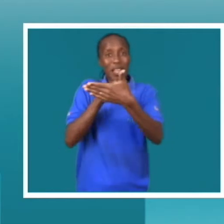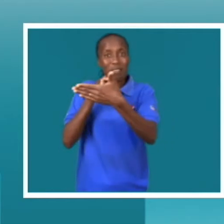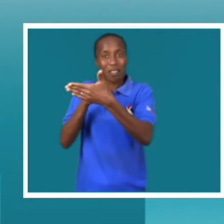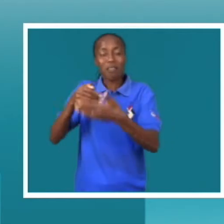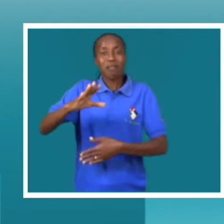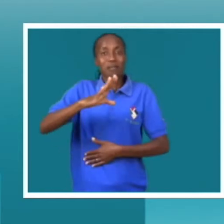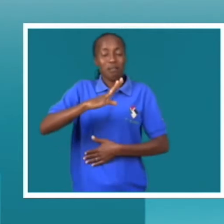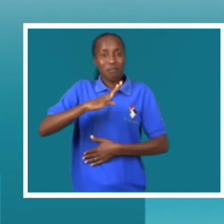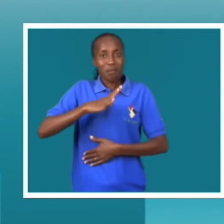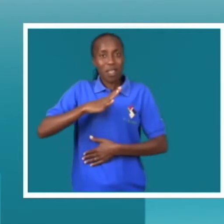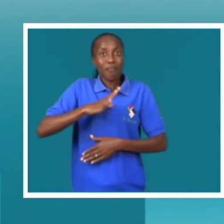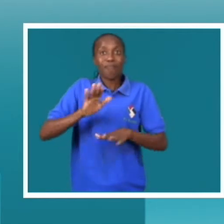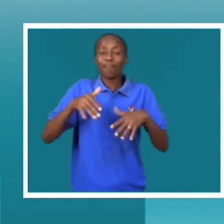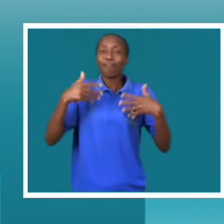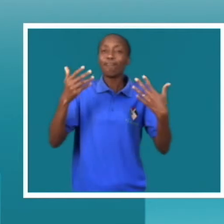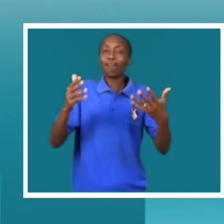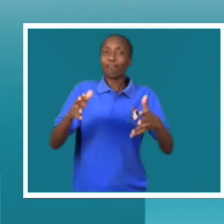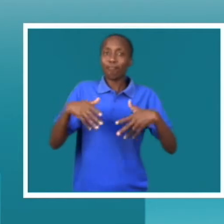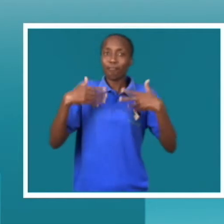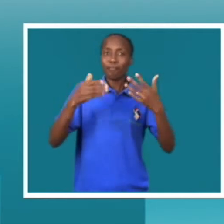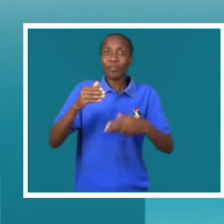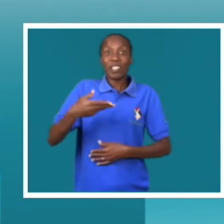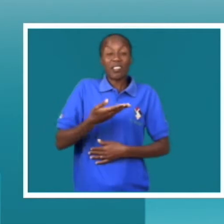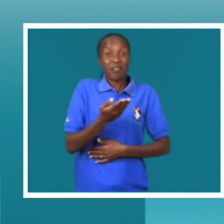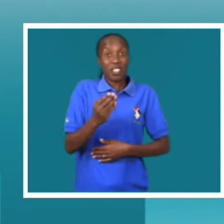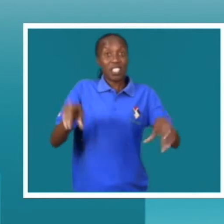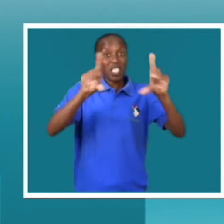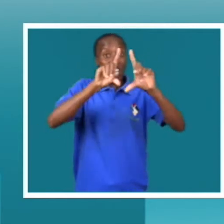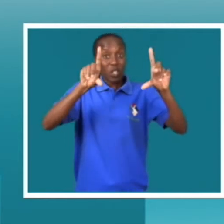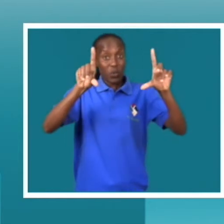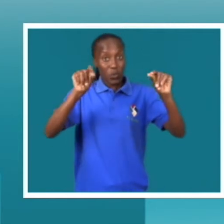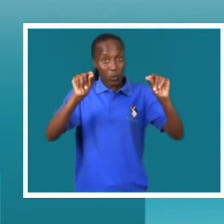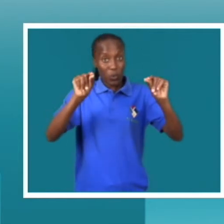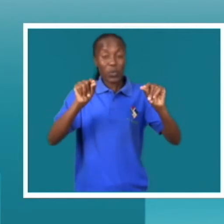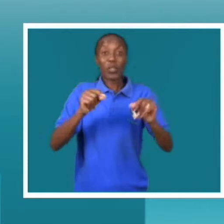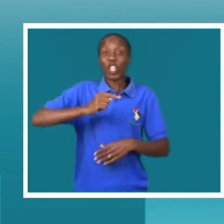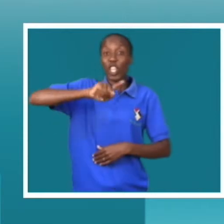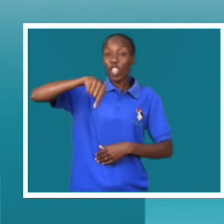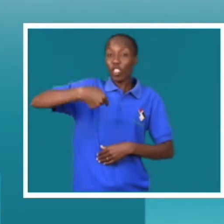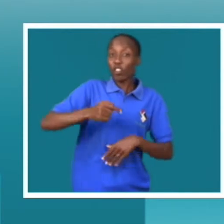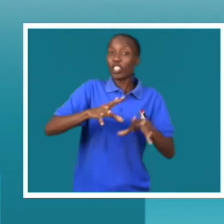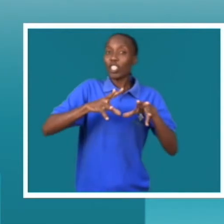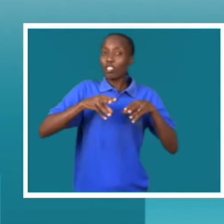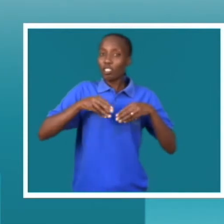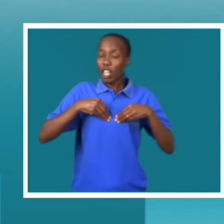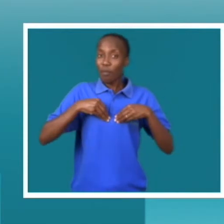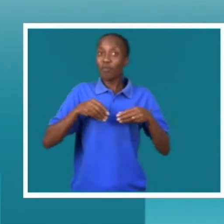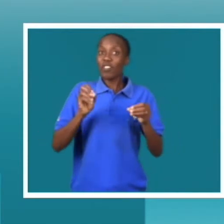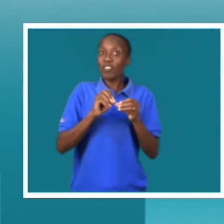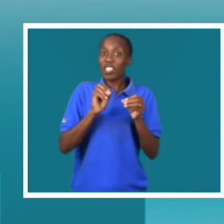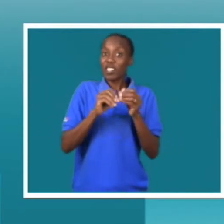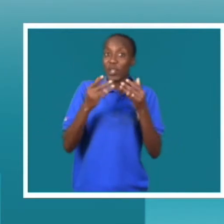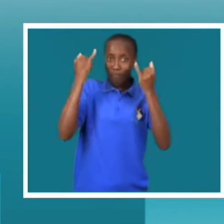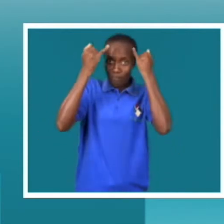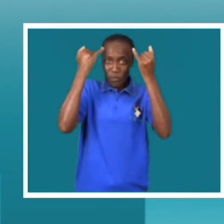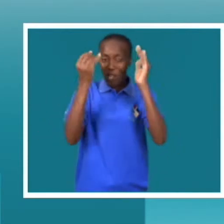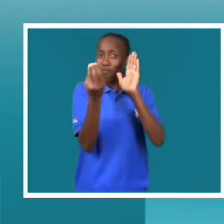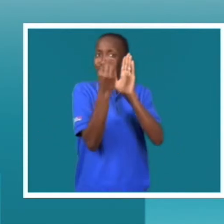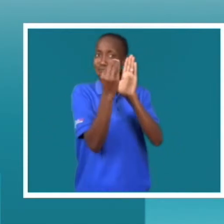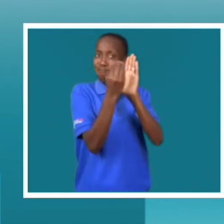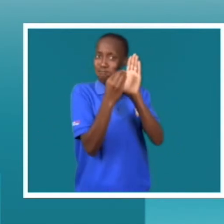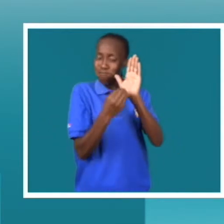residem à volta desta esfera e acreditamos que as recomendações